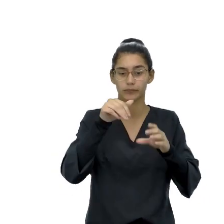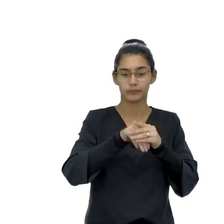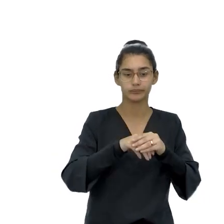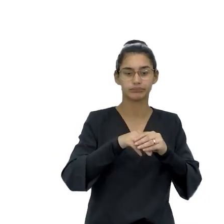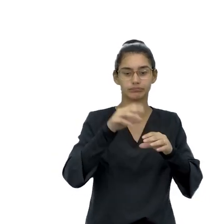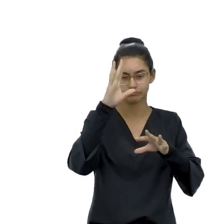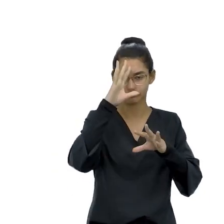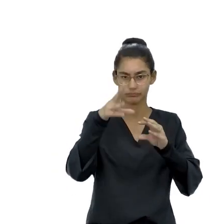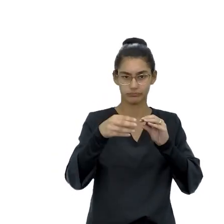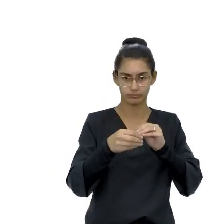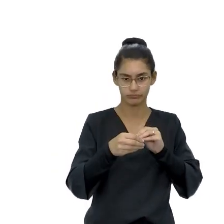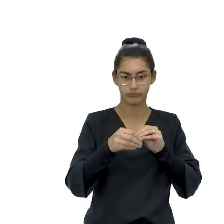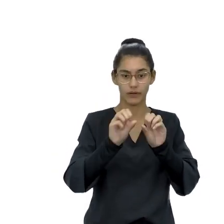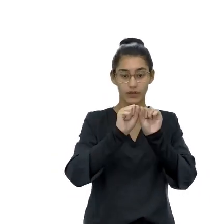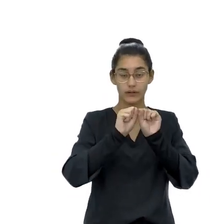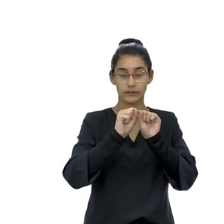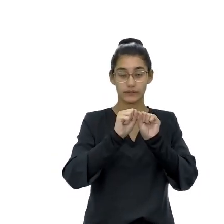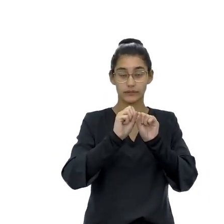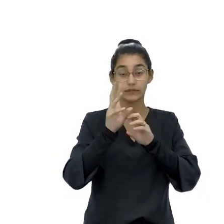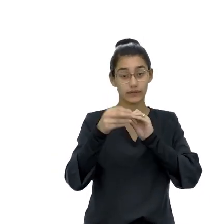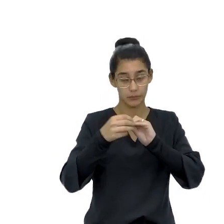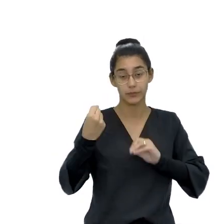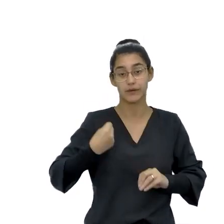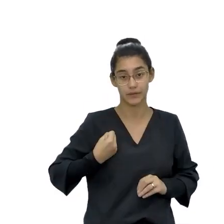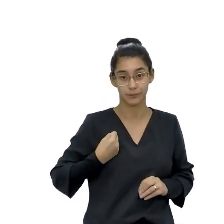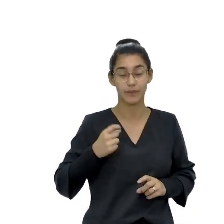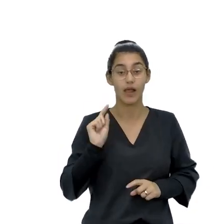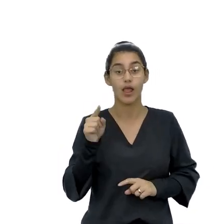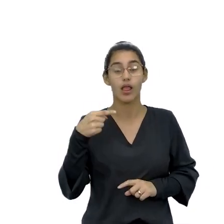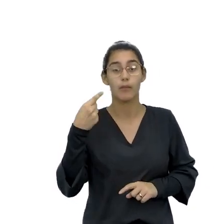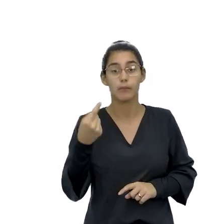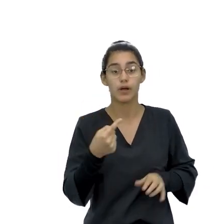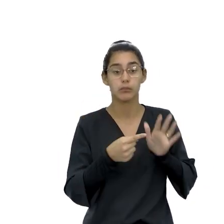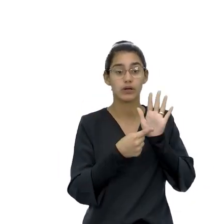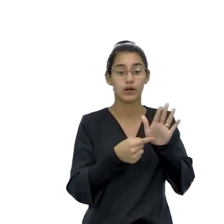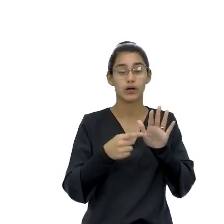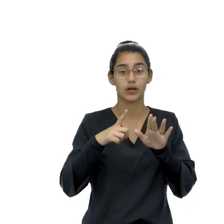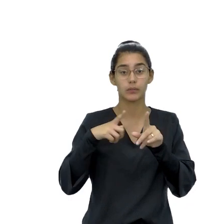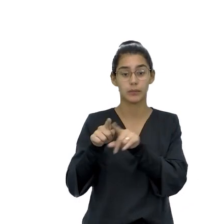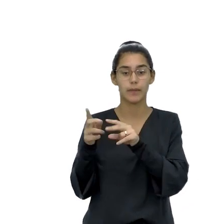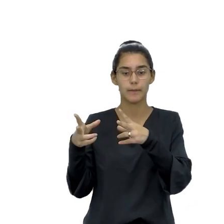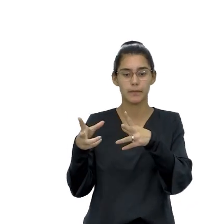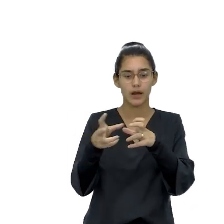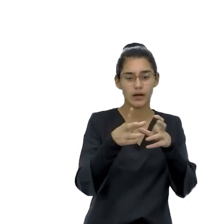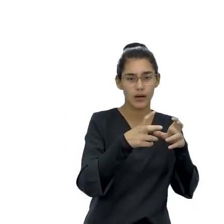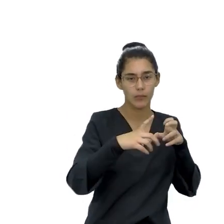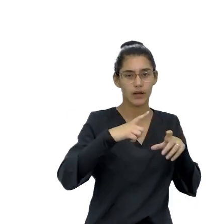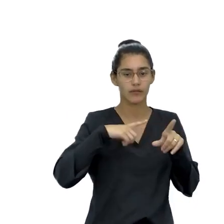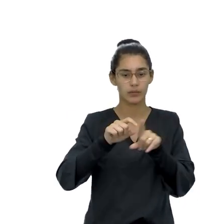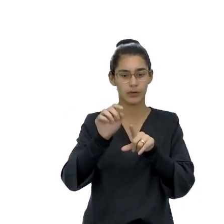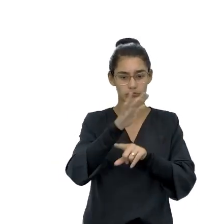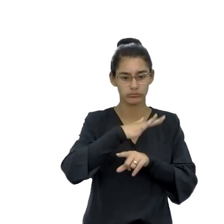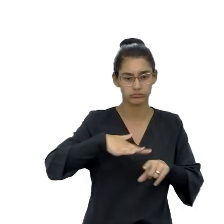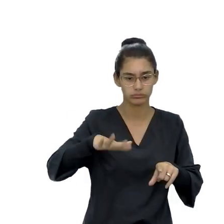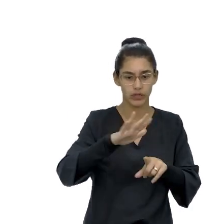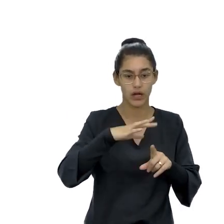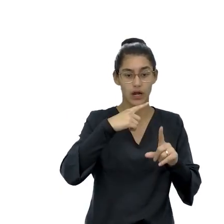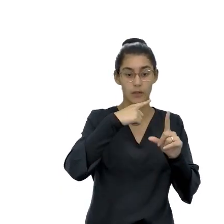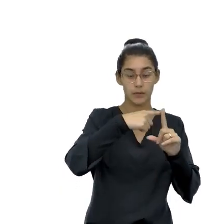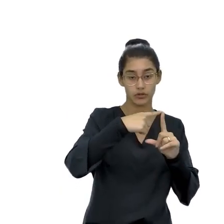do sistema de numeração decimal. Depois, passamos a analisar as operações do campo